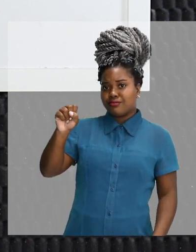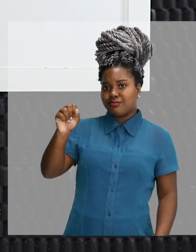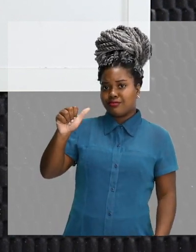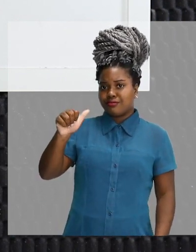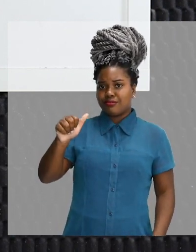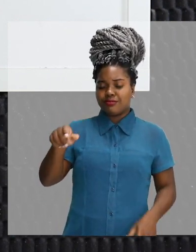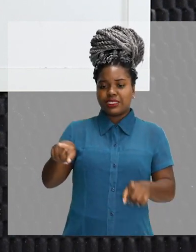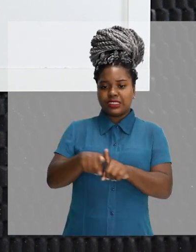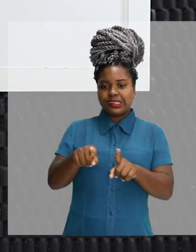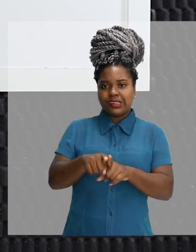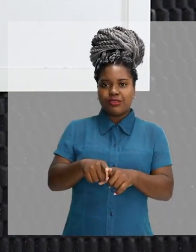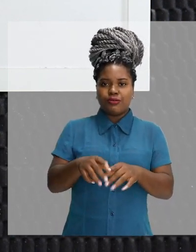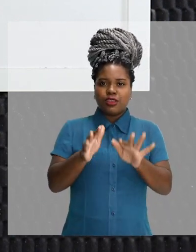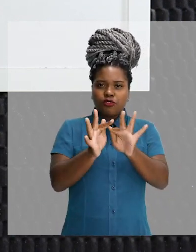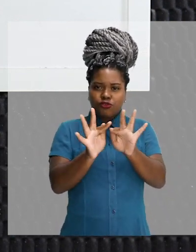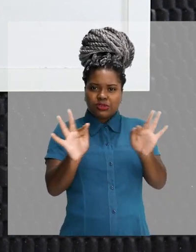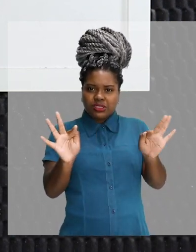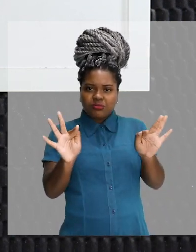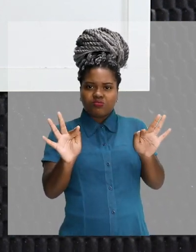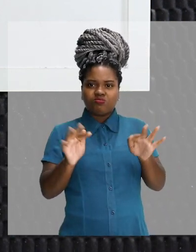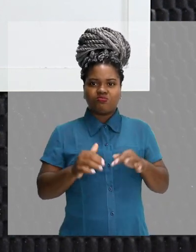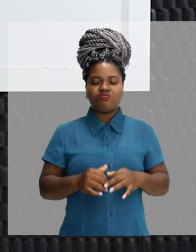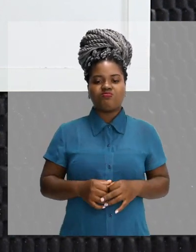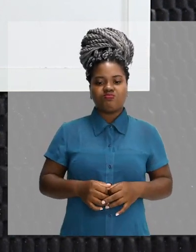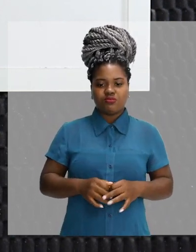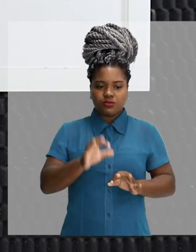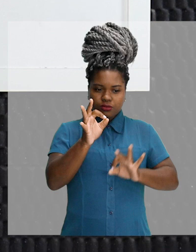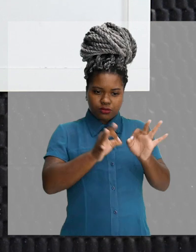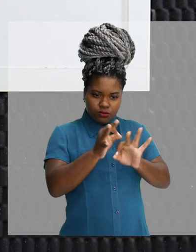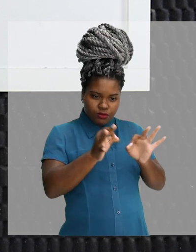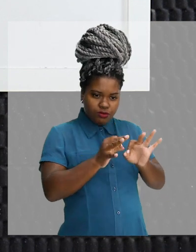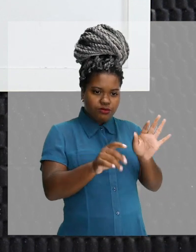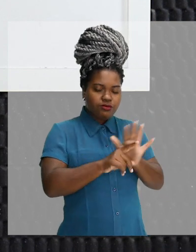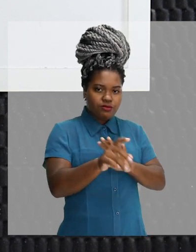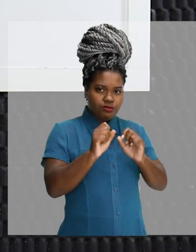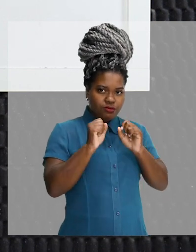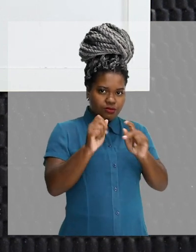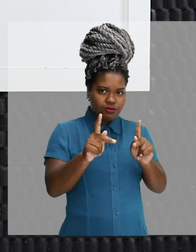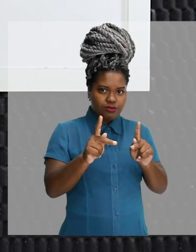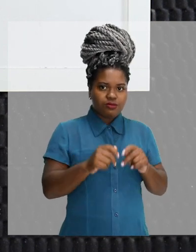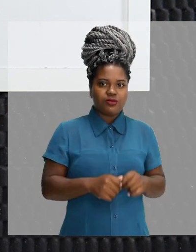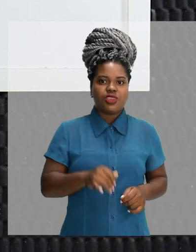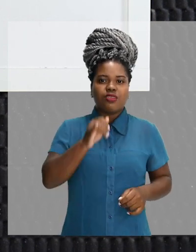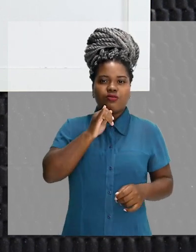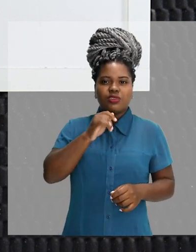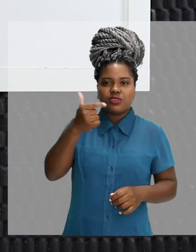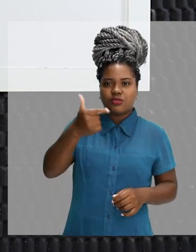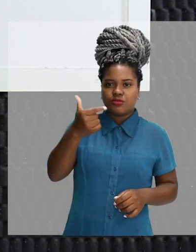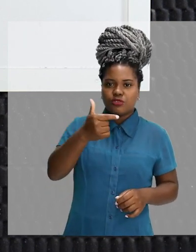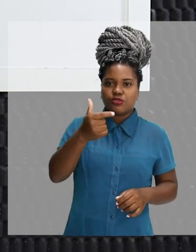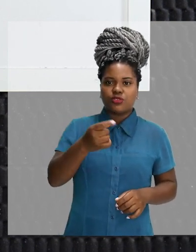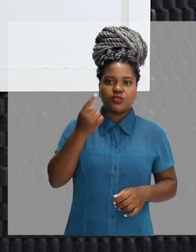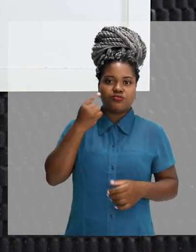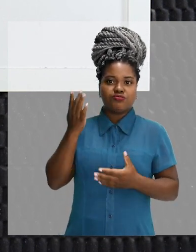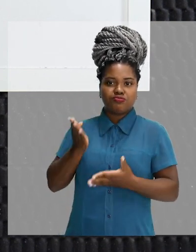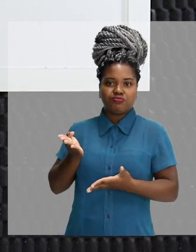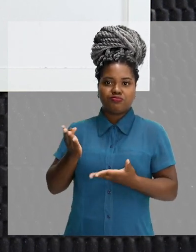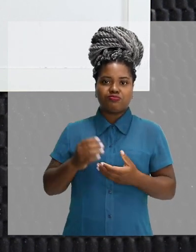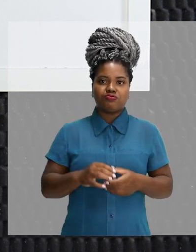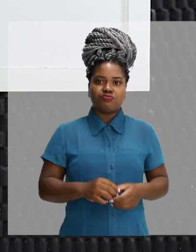função, o tempo, para poder a gente fazer a organização aqui da questão. Então, exemplo 2, a massa.